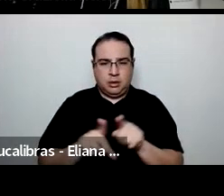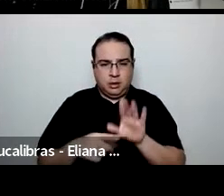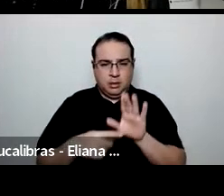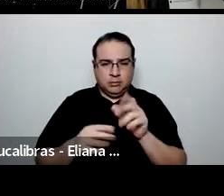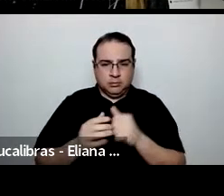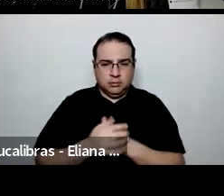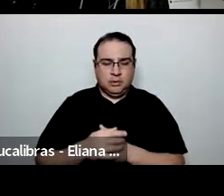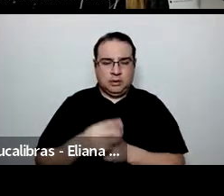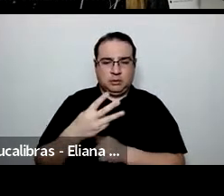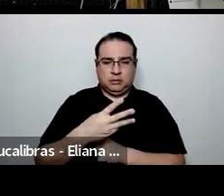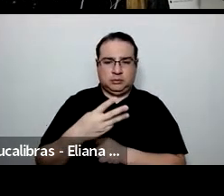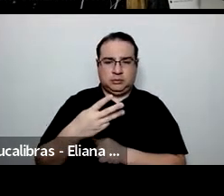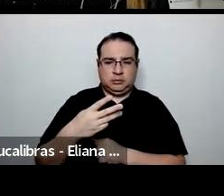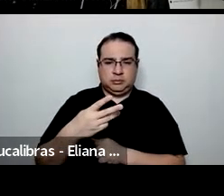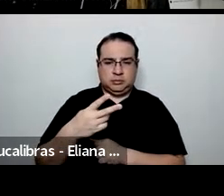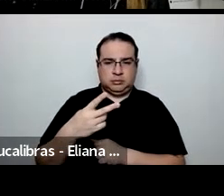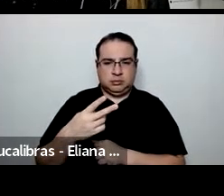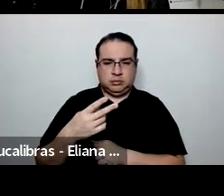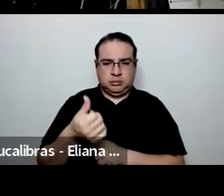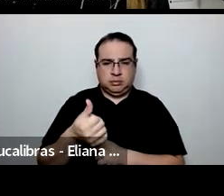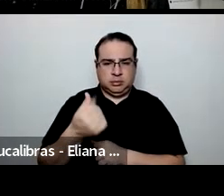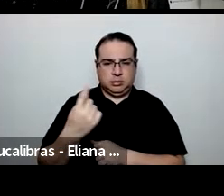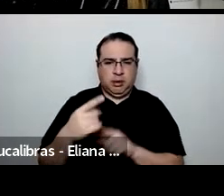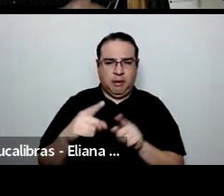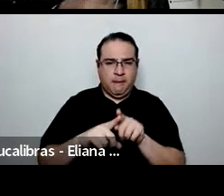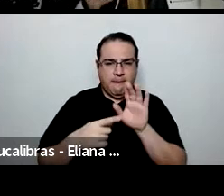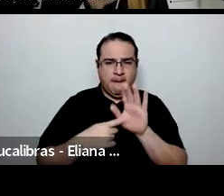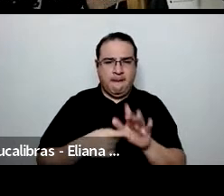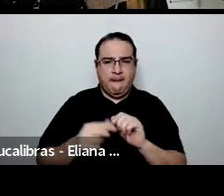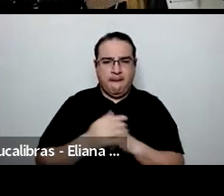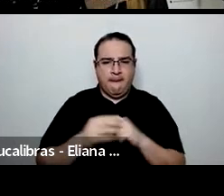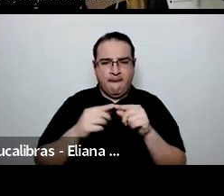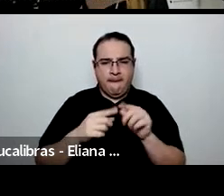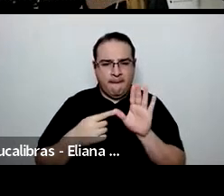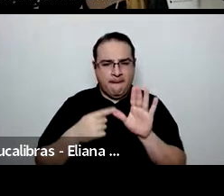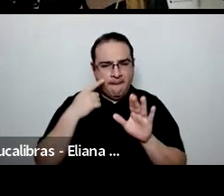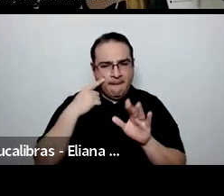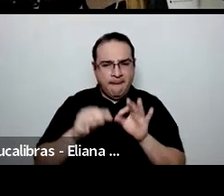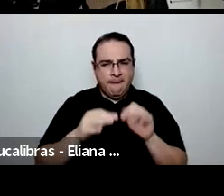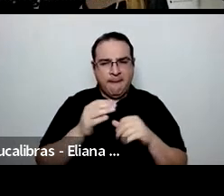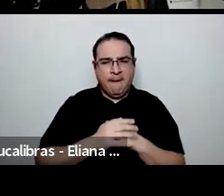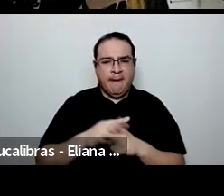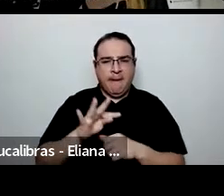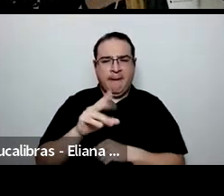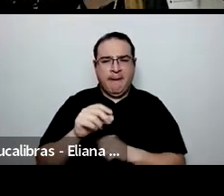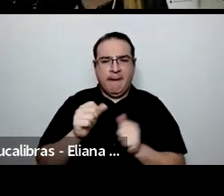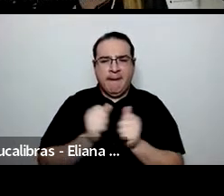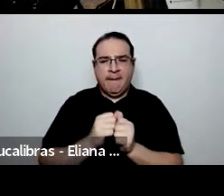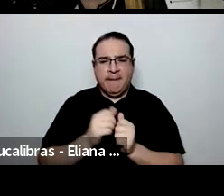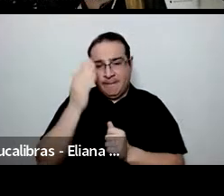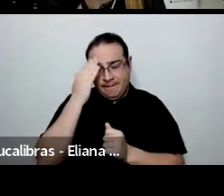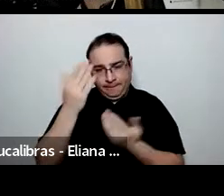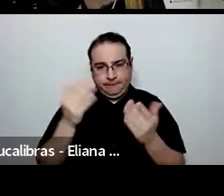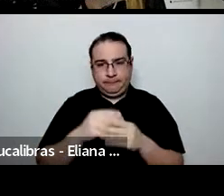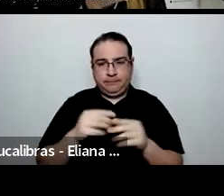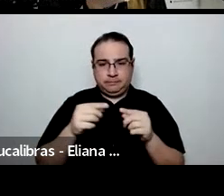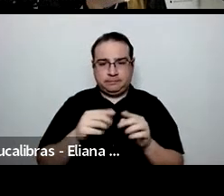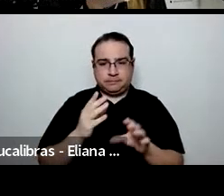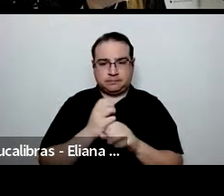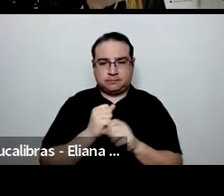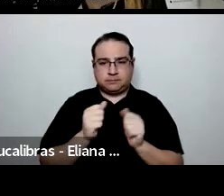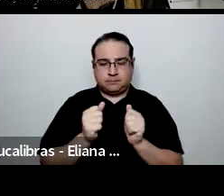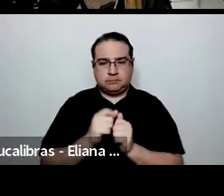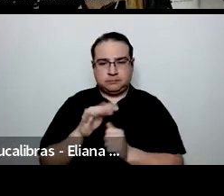31ª zona eleitoral de Kato assunto recurso eleitoral ação de investigação judicial eleitoral por suposto abuso do poder econômico